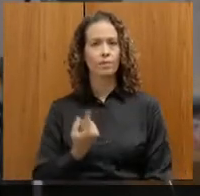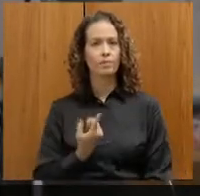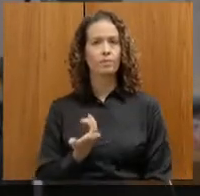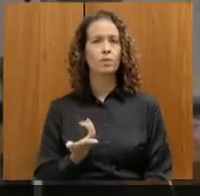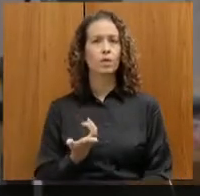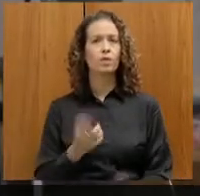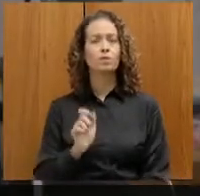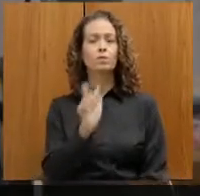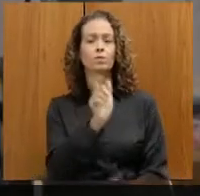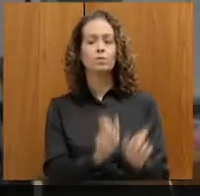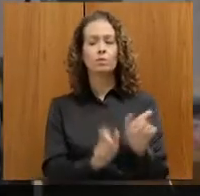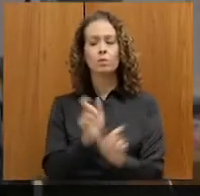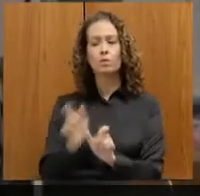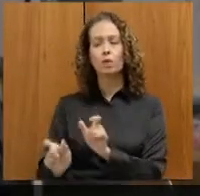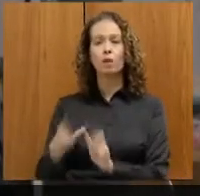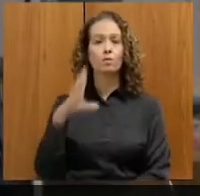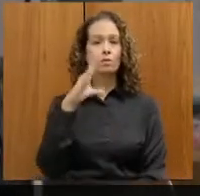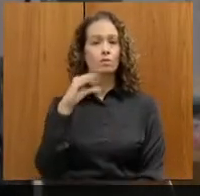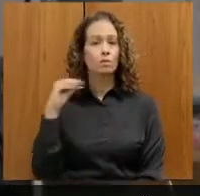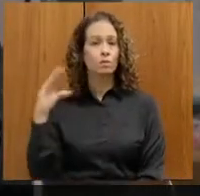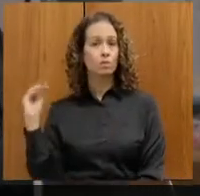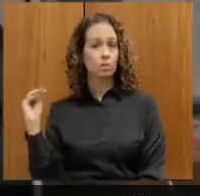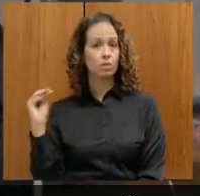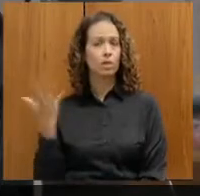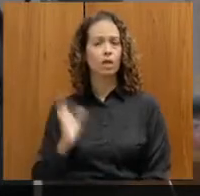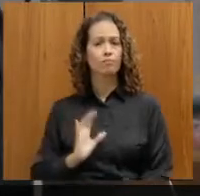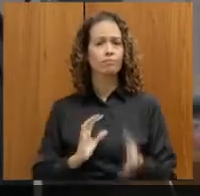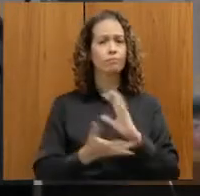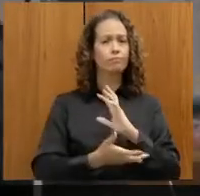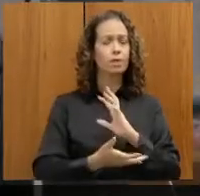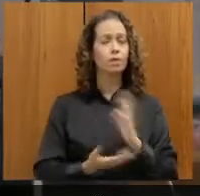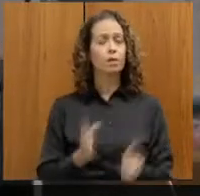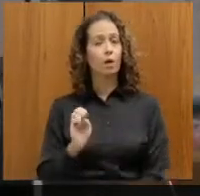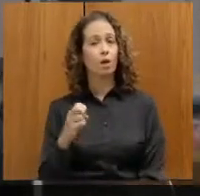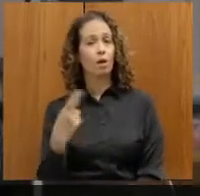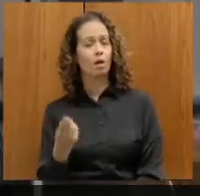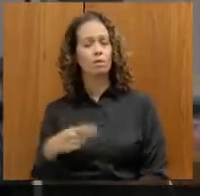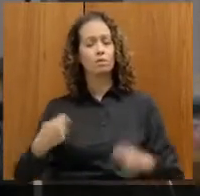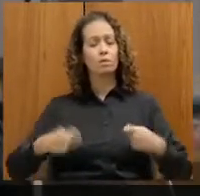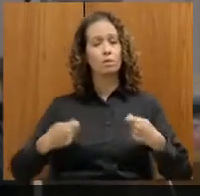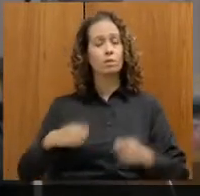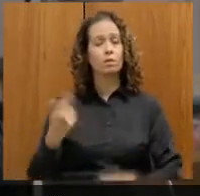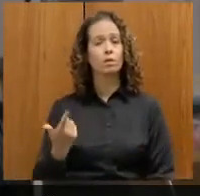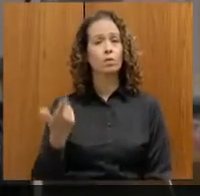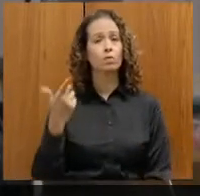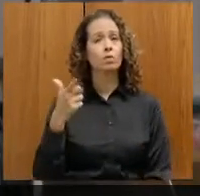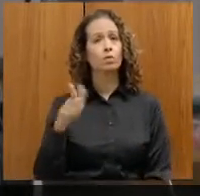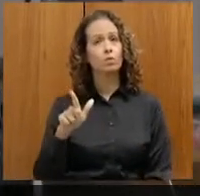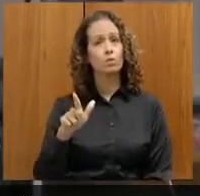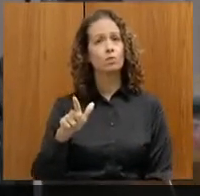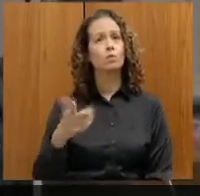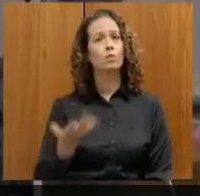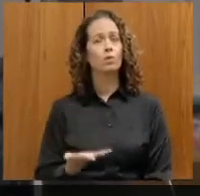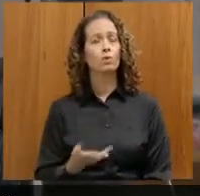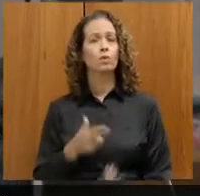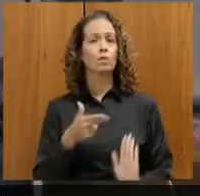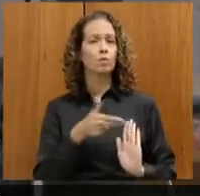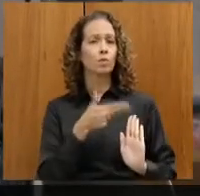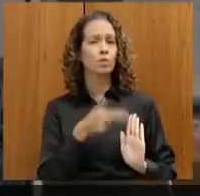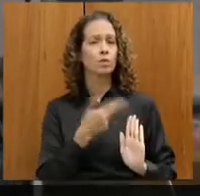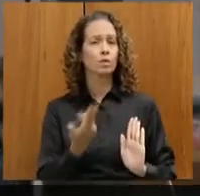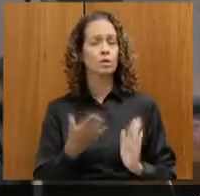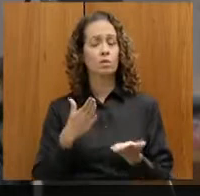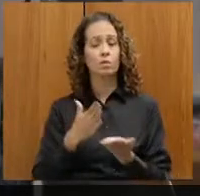de pessoal a reforma de servidor né ou necessita de outra proposição não é